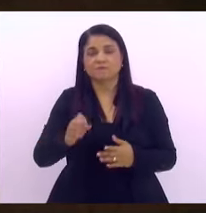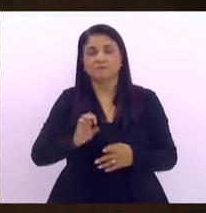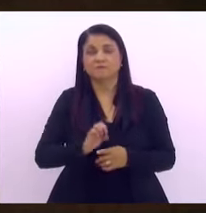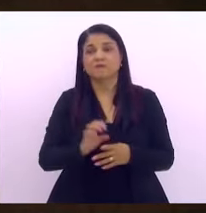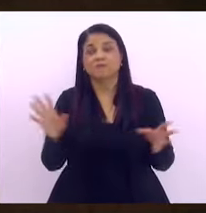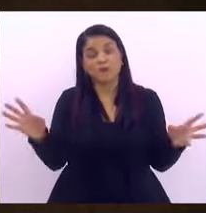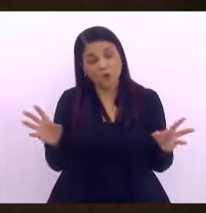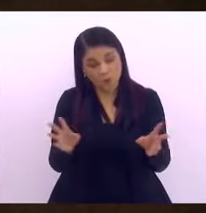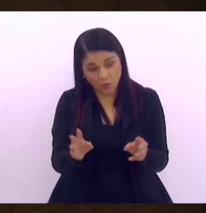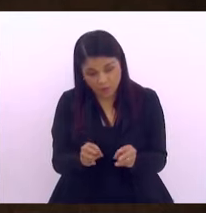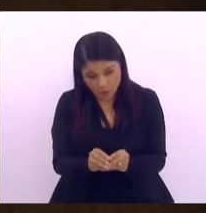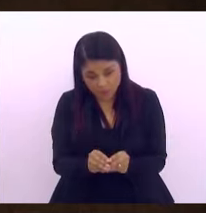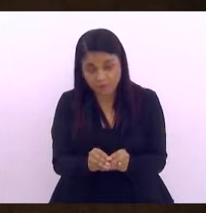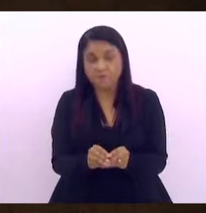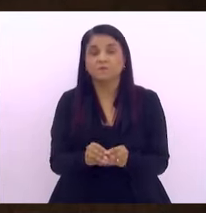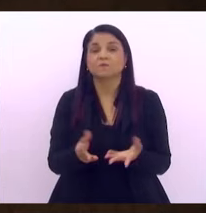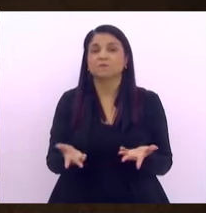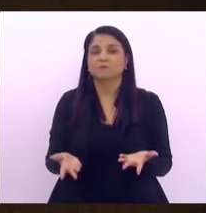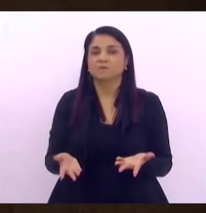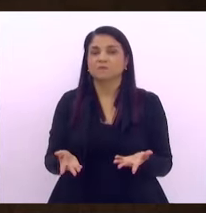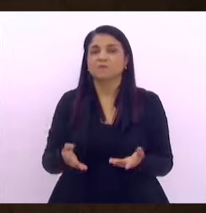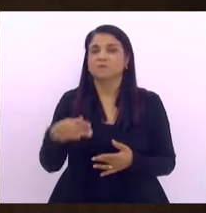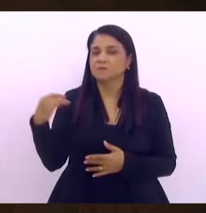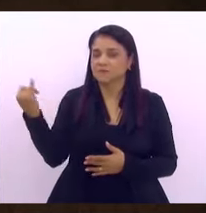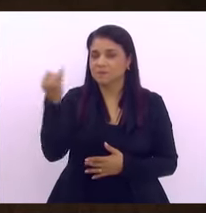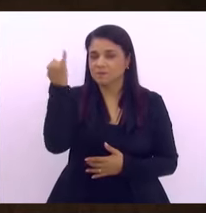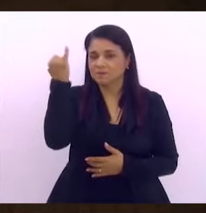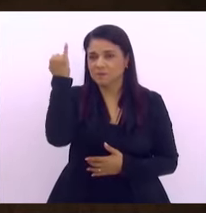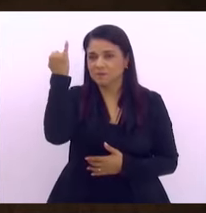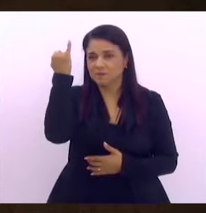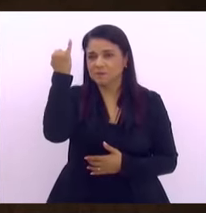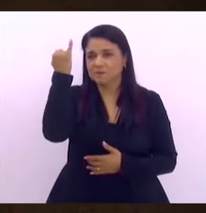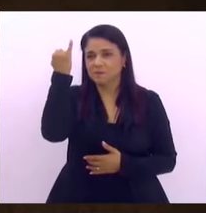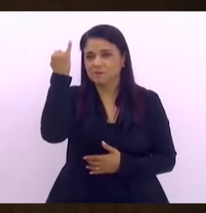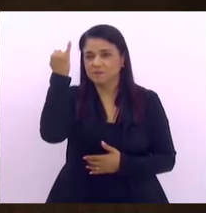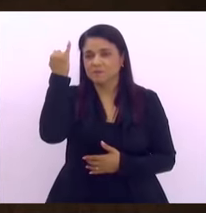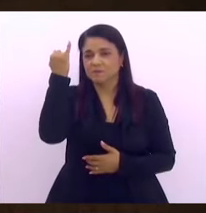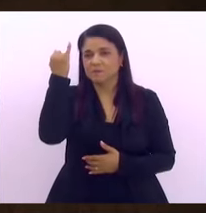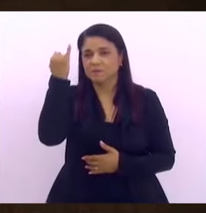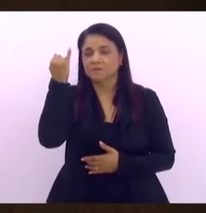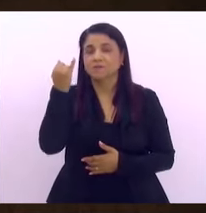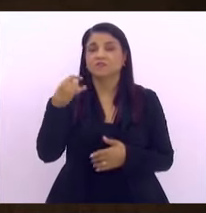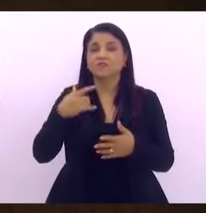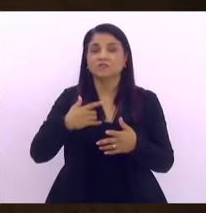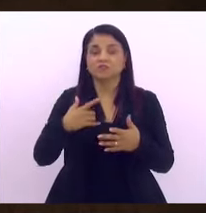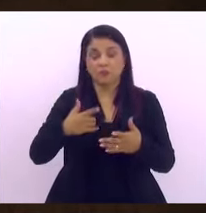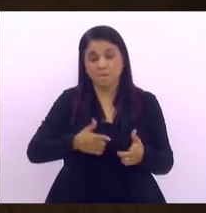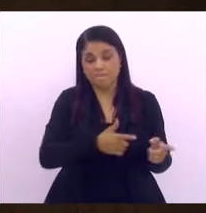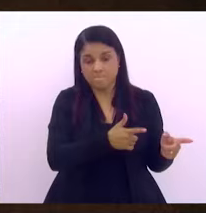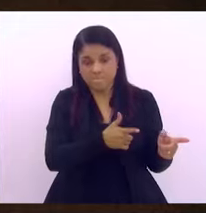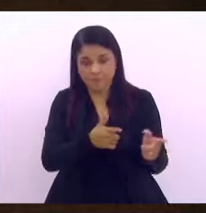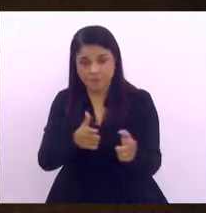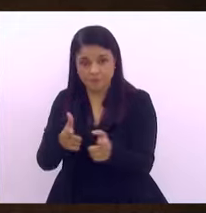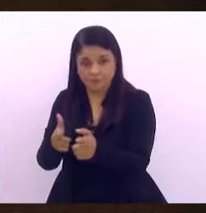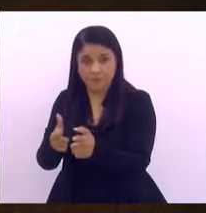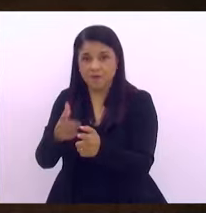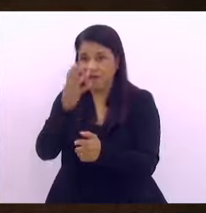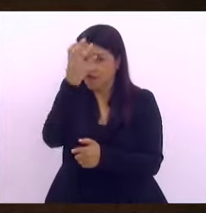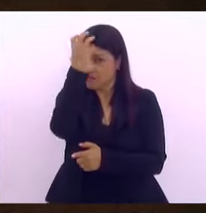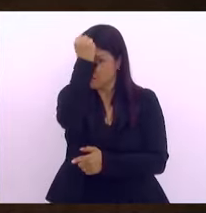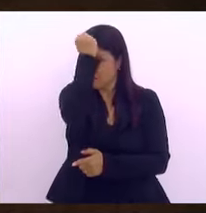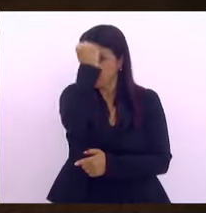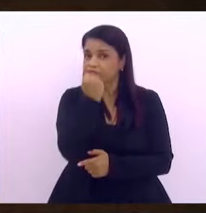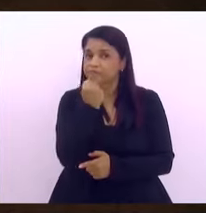concluir, por favor, deputado. Para concluir, é importante que a gente condene todas as formas de ataque terroristas que vêm de ambos os lados, tanto